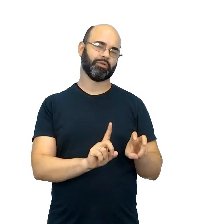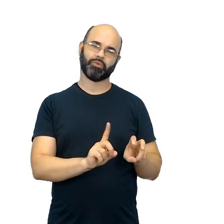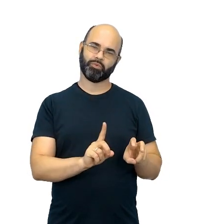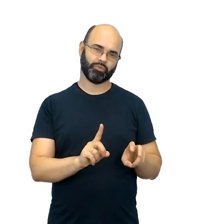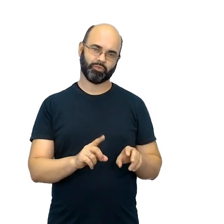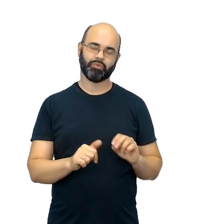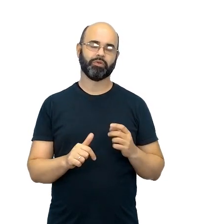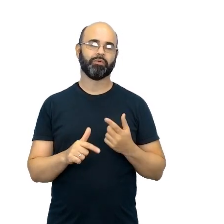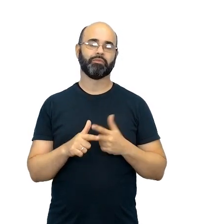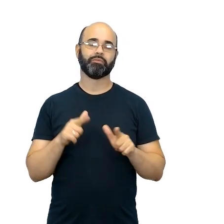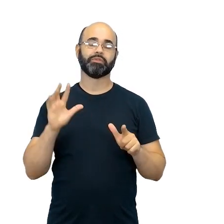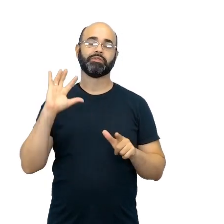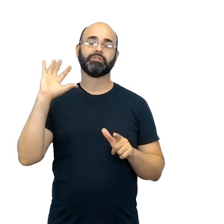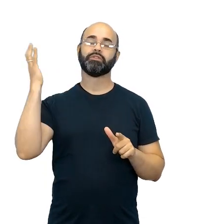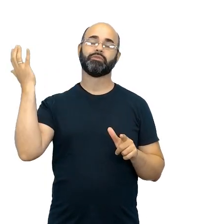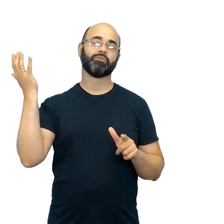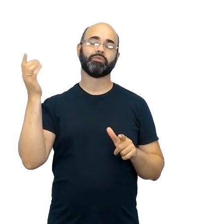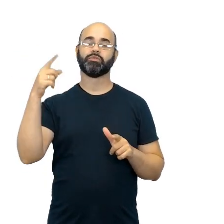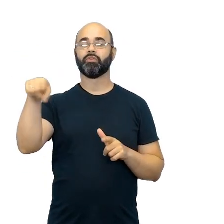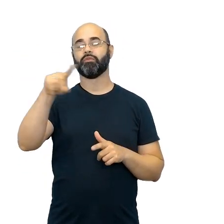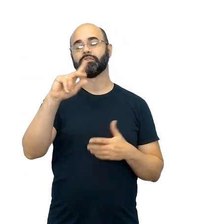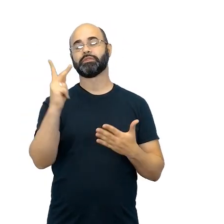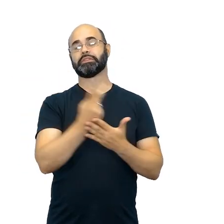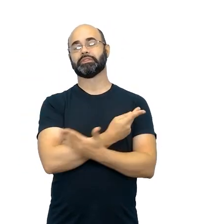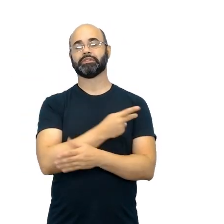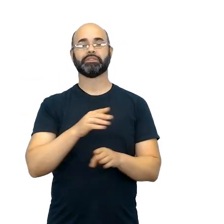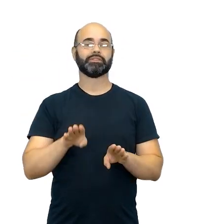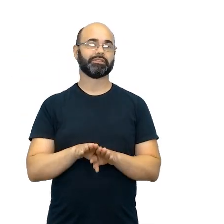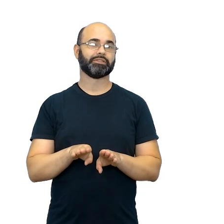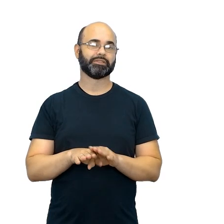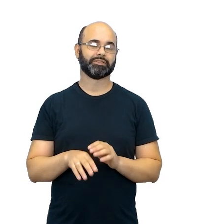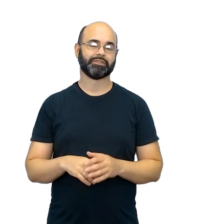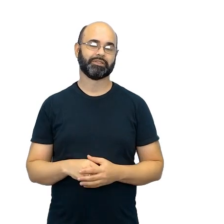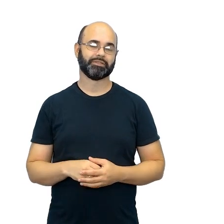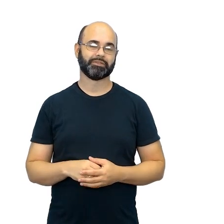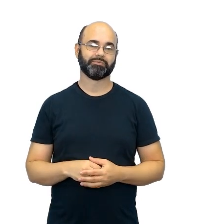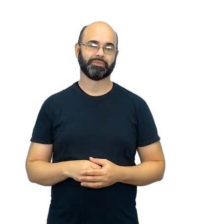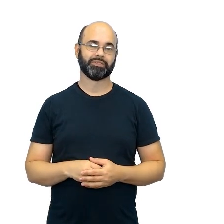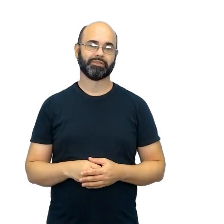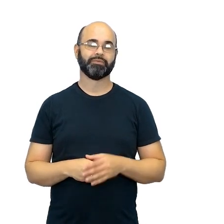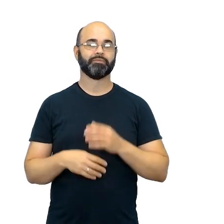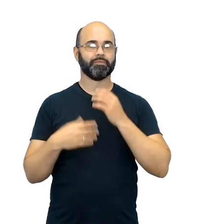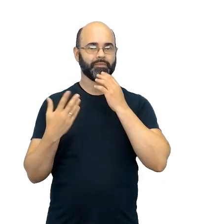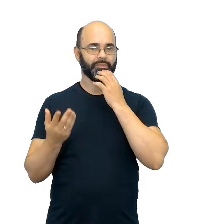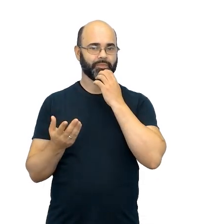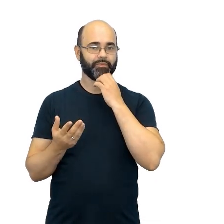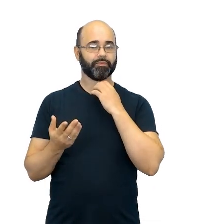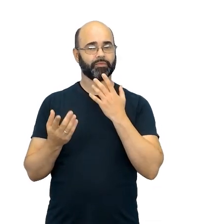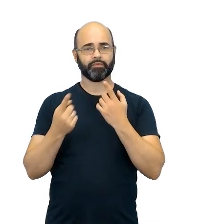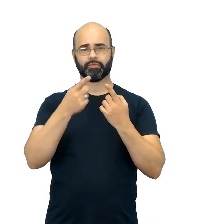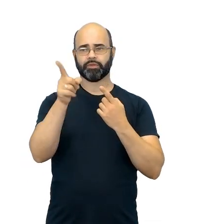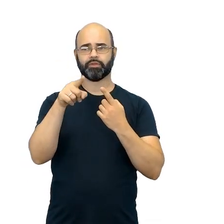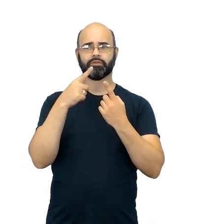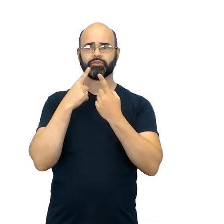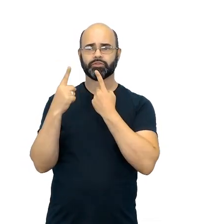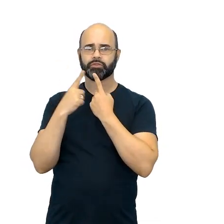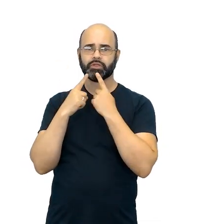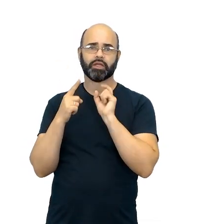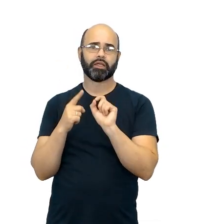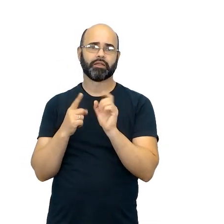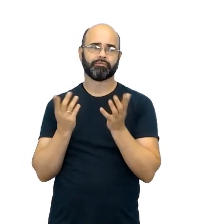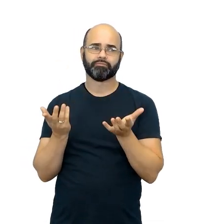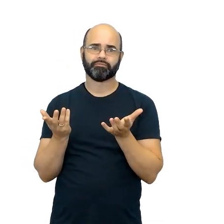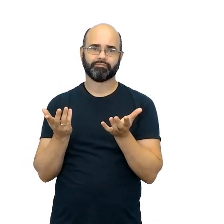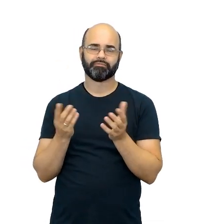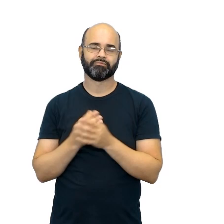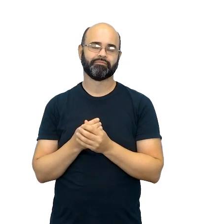alguma situação que vocês passam aí também. Então, dialogar lá, ciência da natureza, você vai dialogar com quem? Primeiramente,